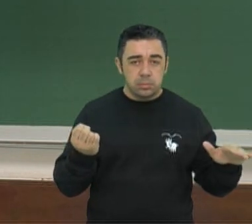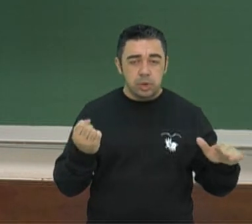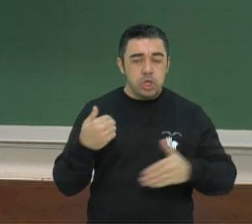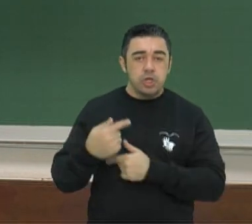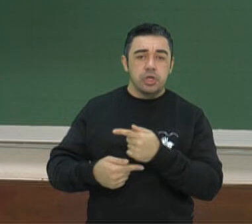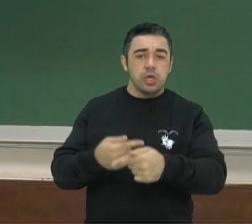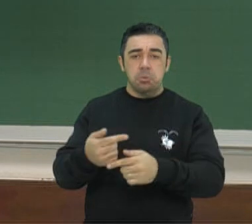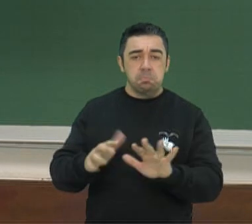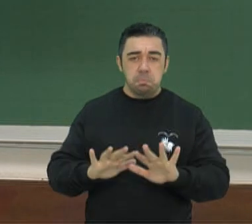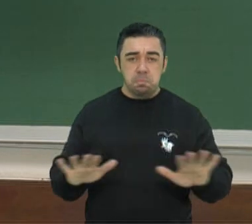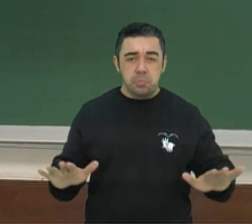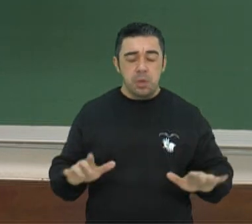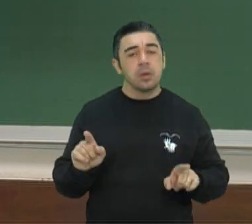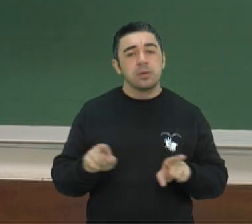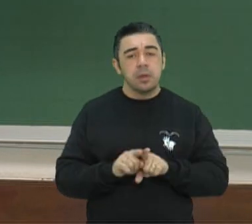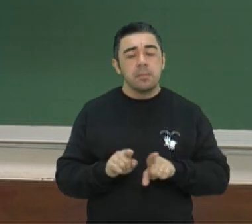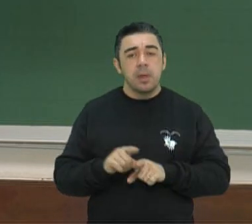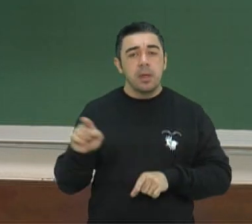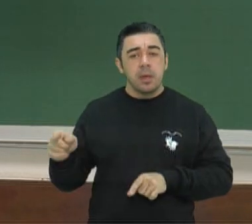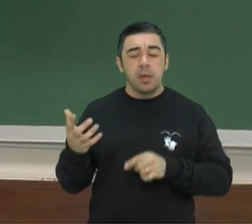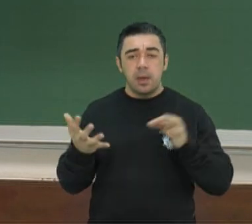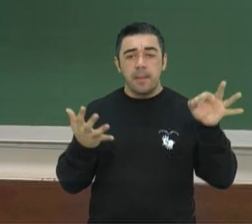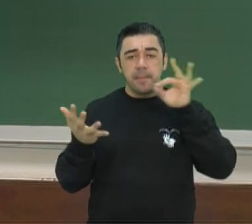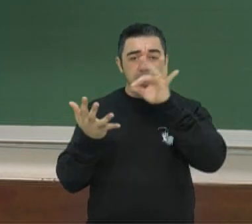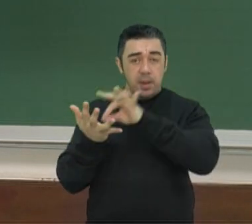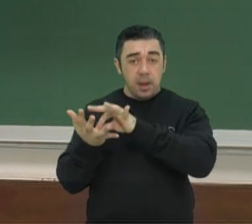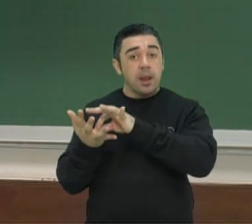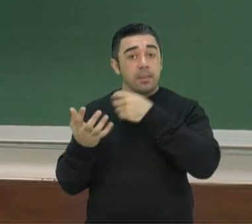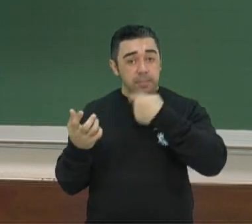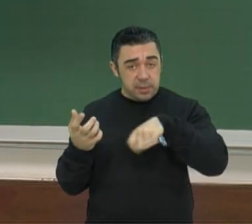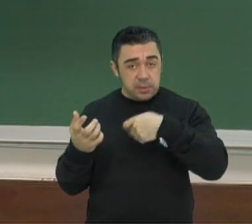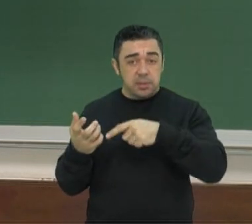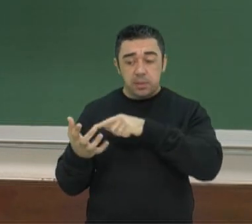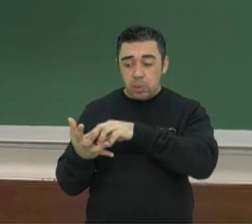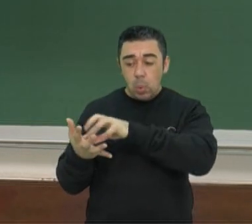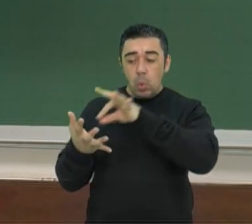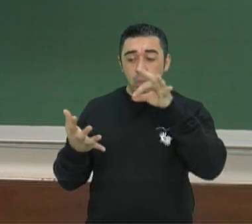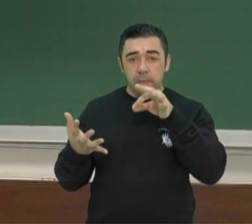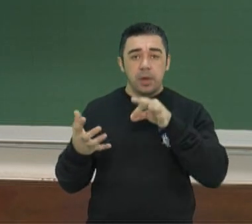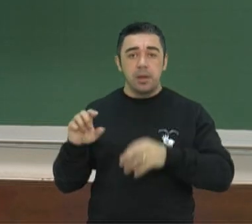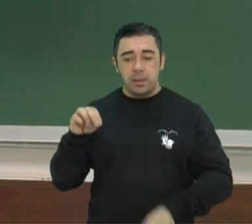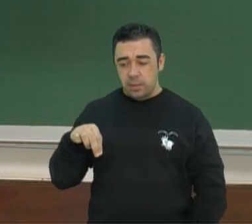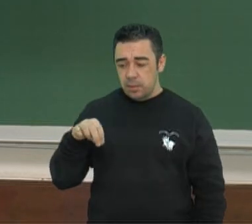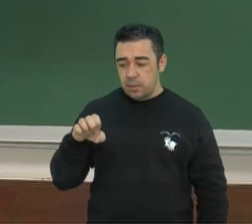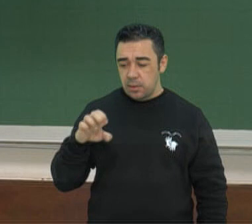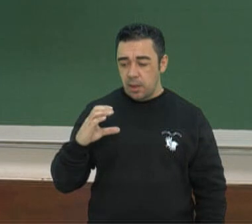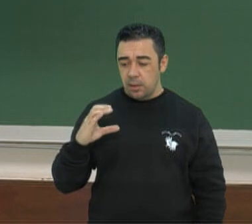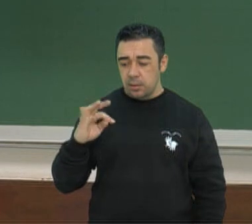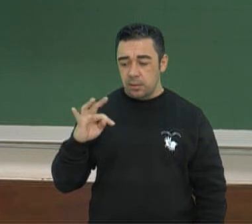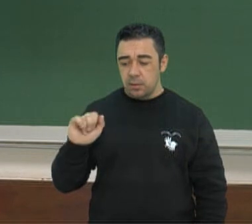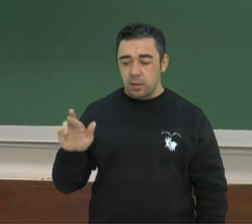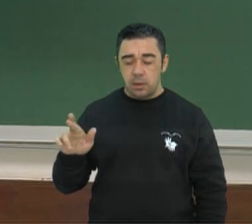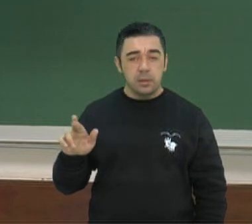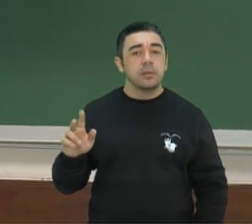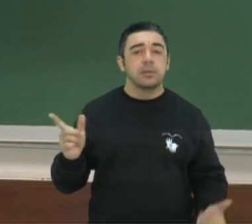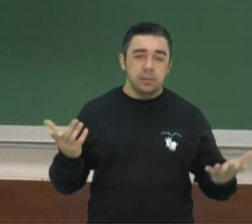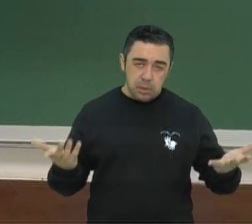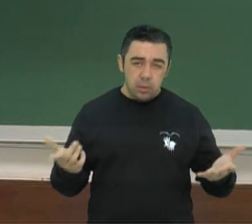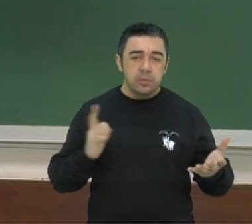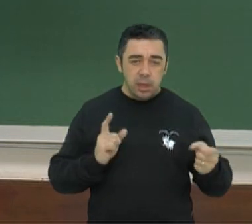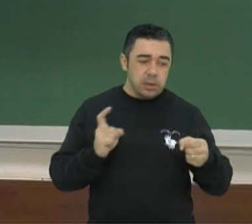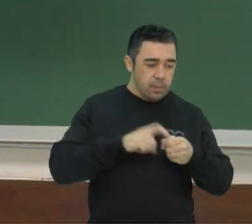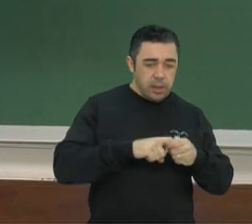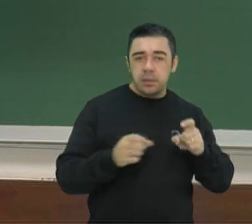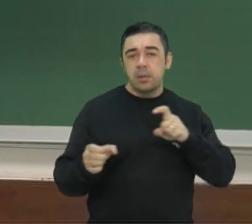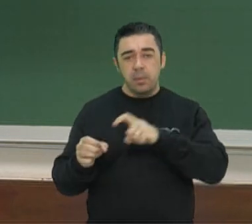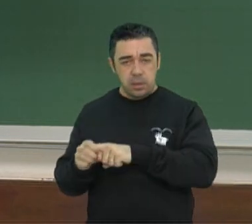frente. Mesma coisa o polinizador, ele depende das plantas, né? Dá-lhe o néctar para eles como alimento. Então, um depende do outro. Se